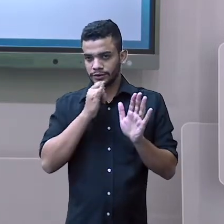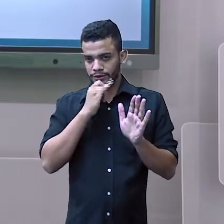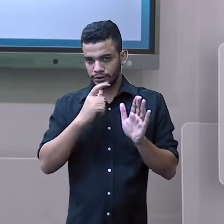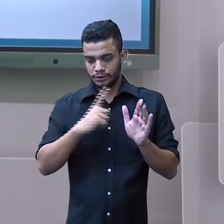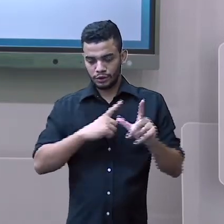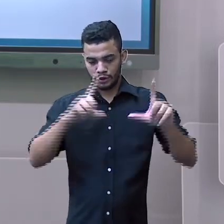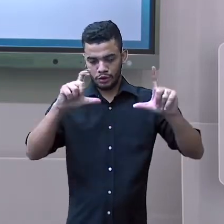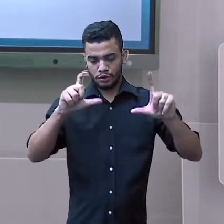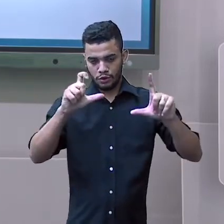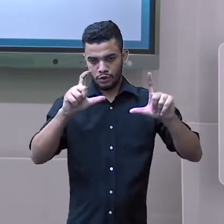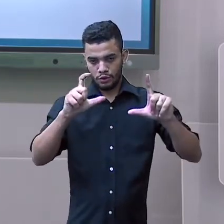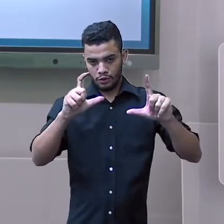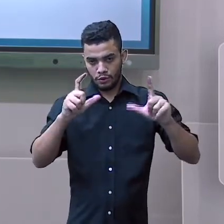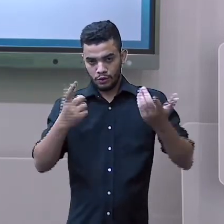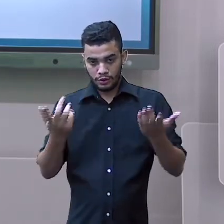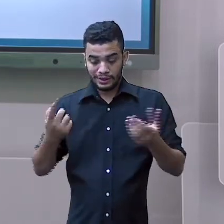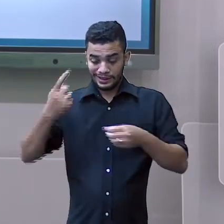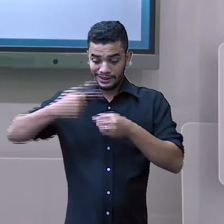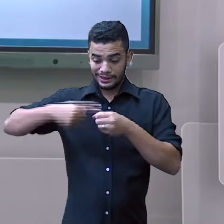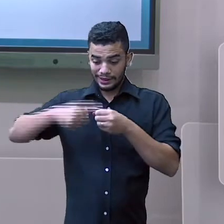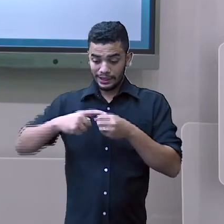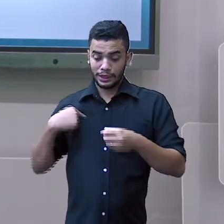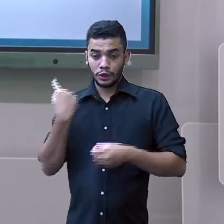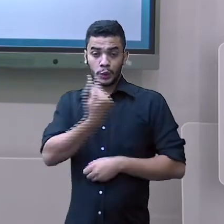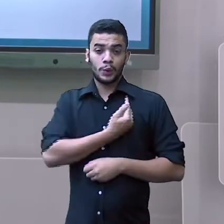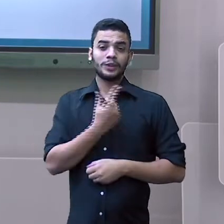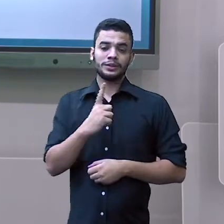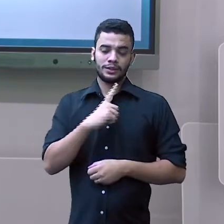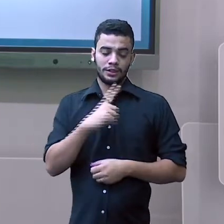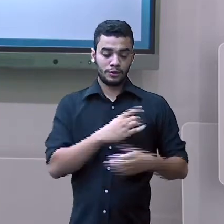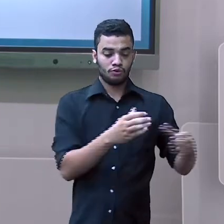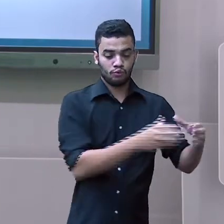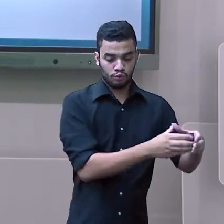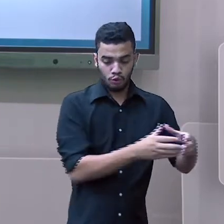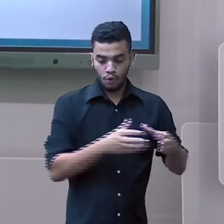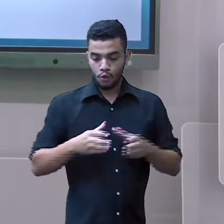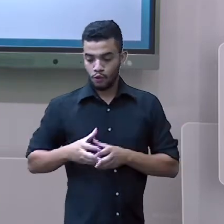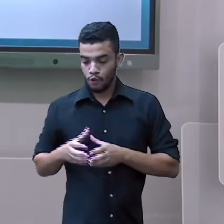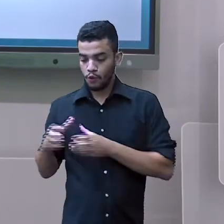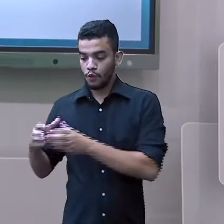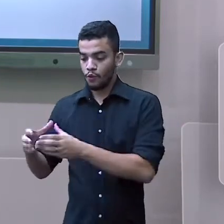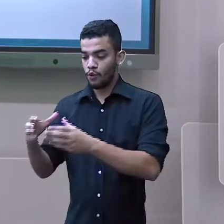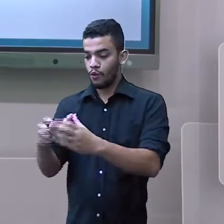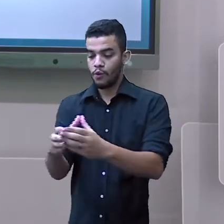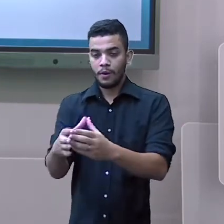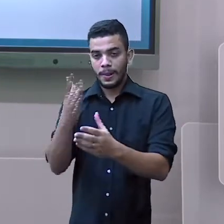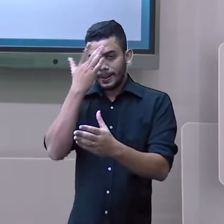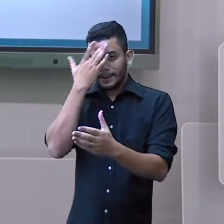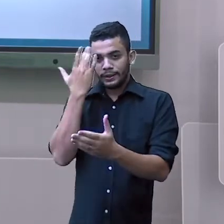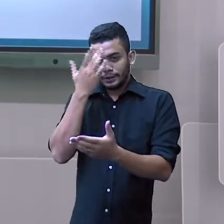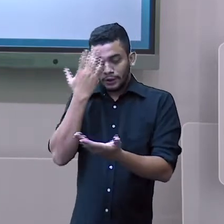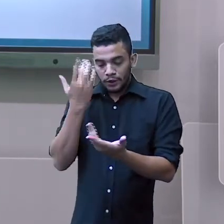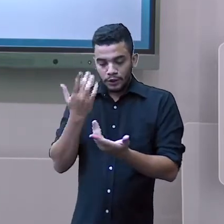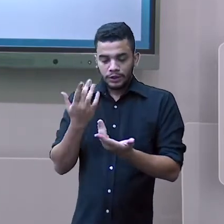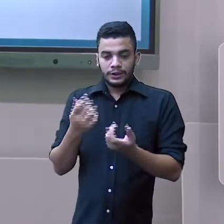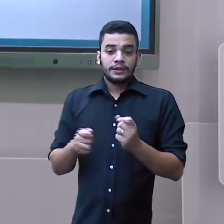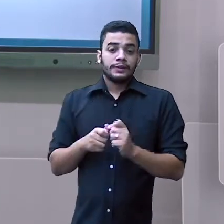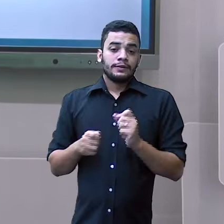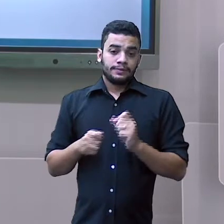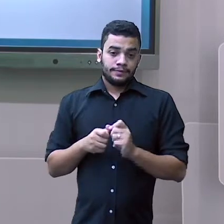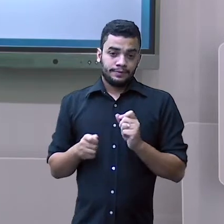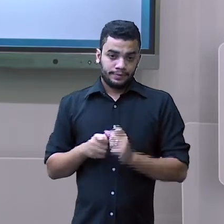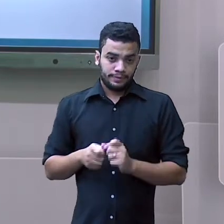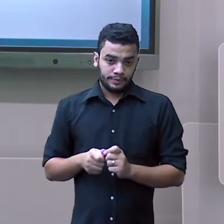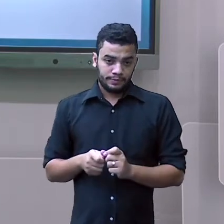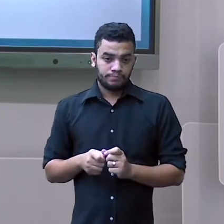nossa cidade alguns grupos que fazem trabalhos maravilhosos na rua, na igreja. Nós temos também o